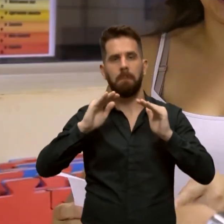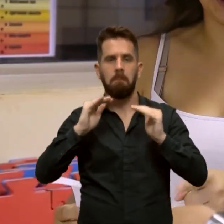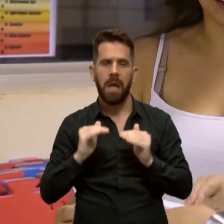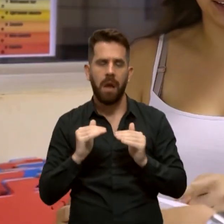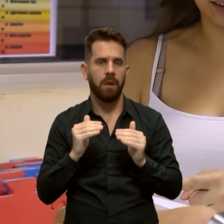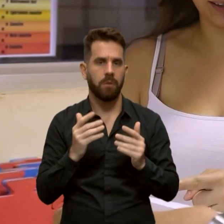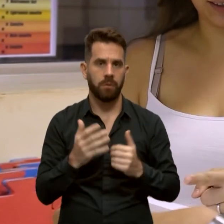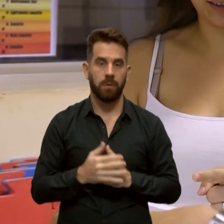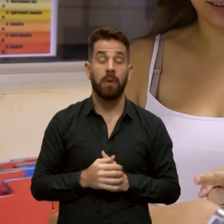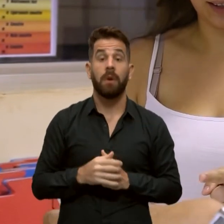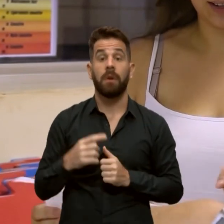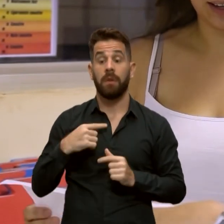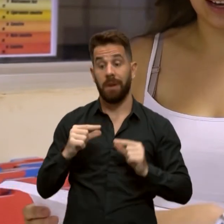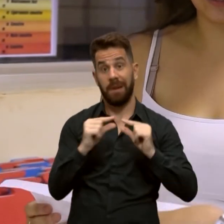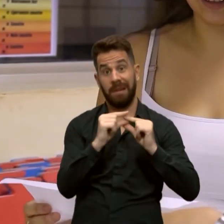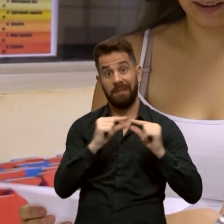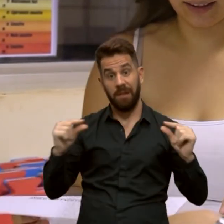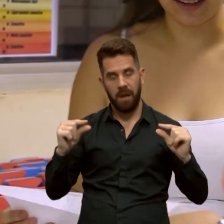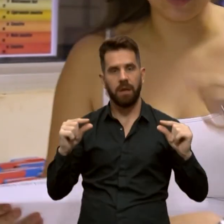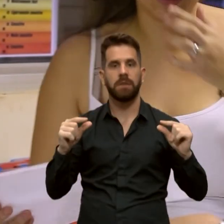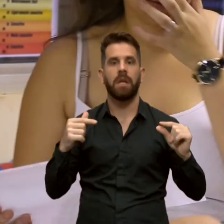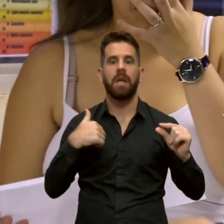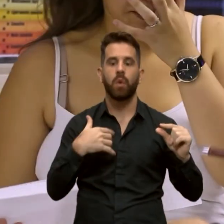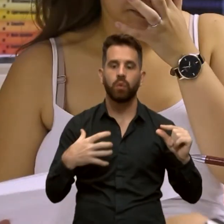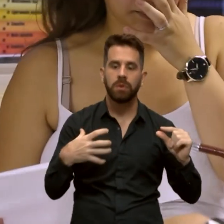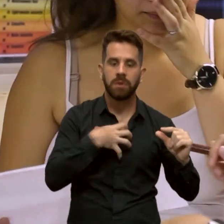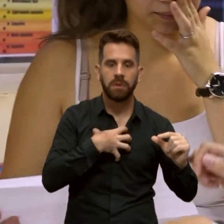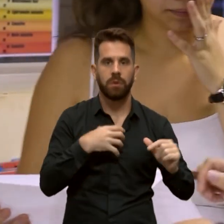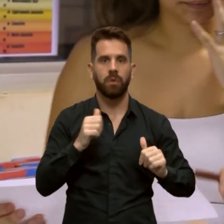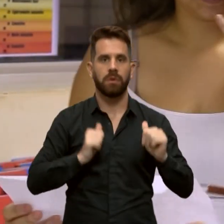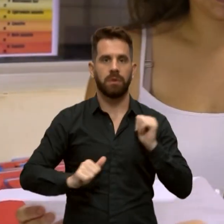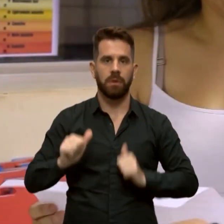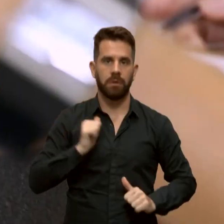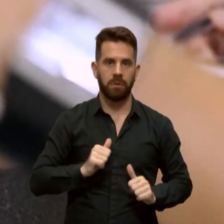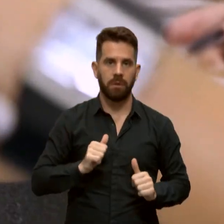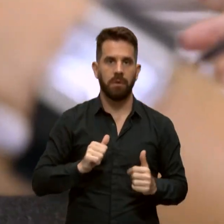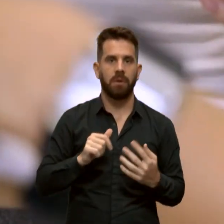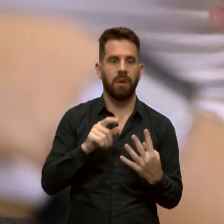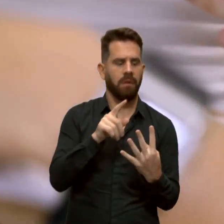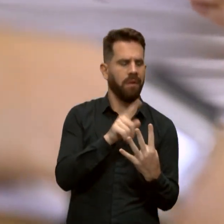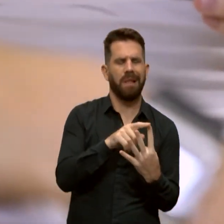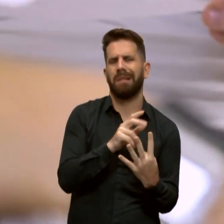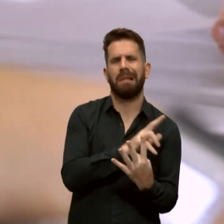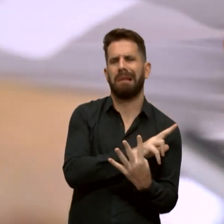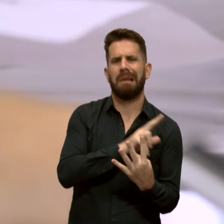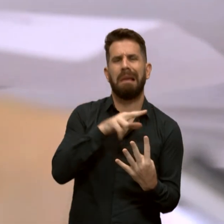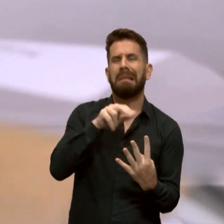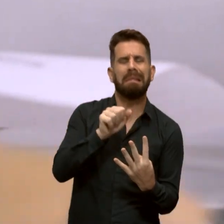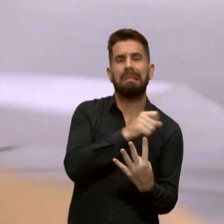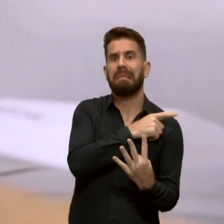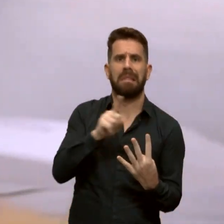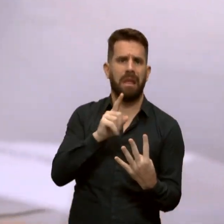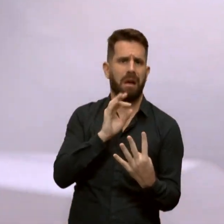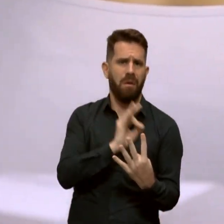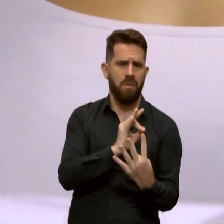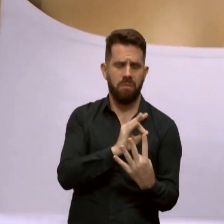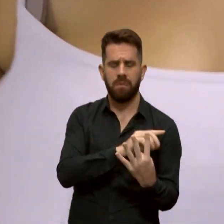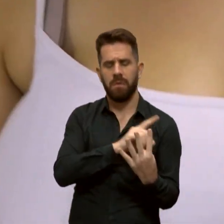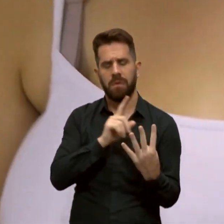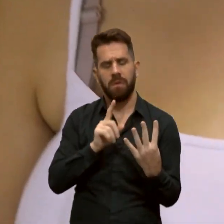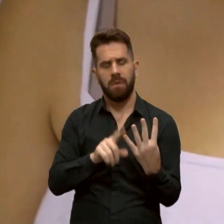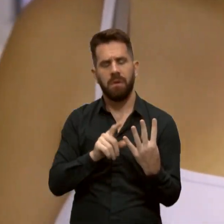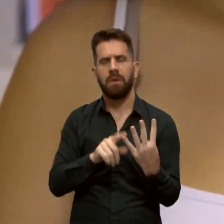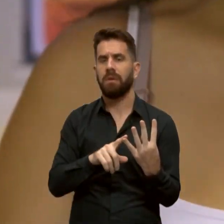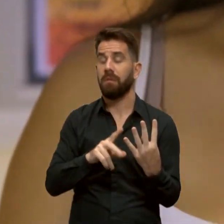temos a frase "sinto-me ansiosa". E a voluntária, ela classifica desde absolutamente não até muitíssimo. E aí a gente obtém o score